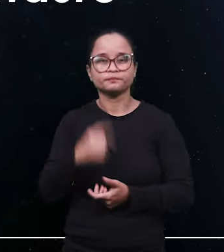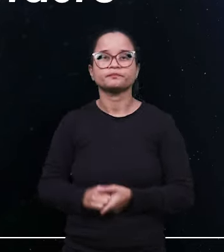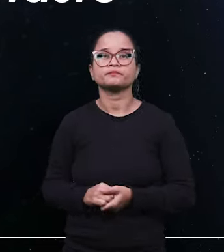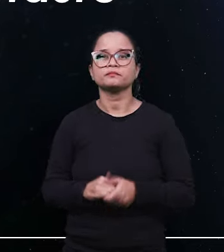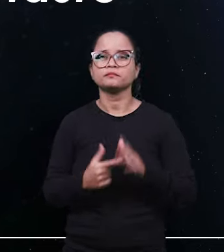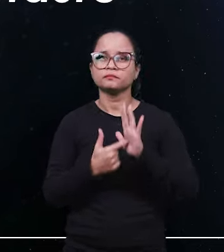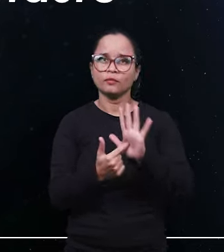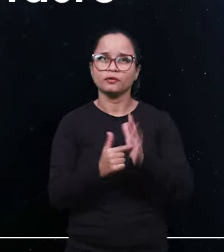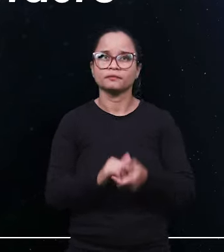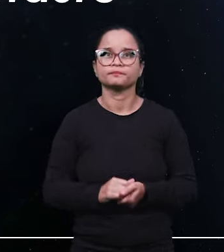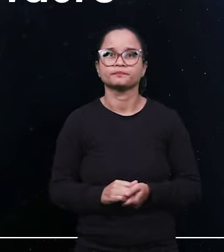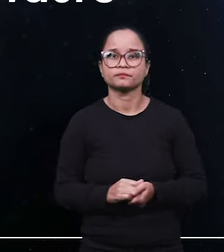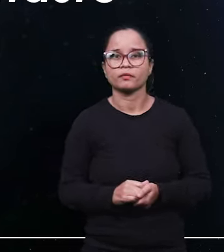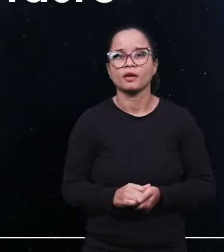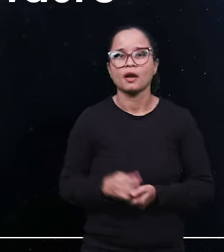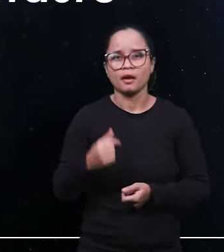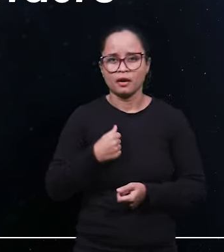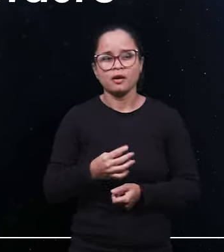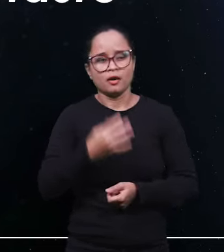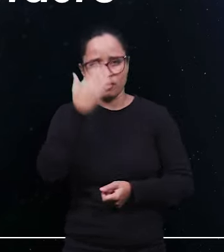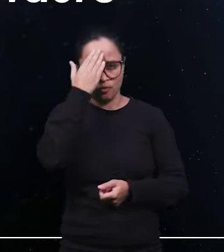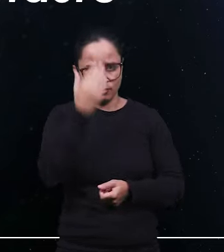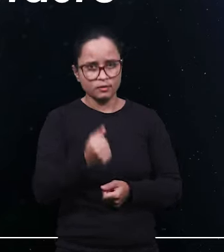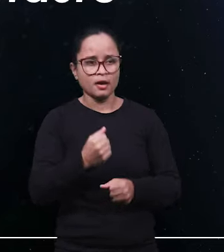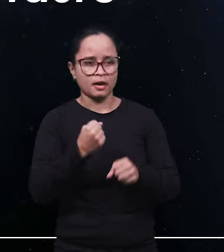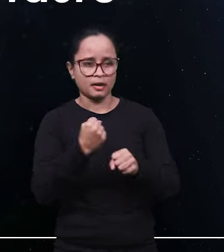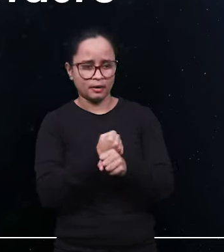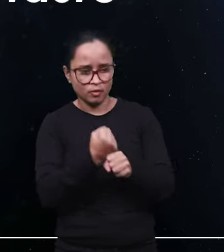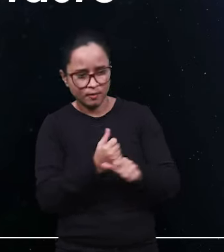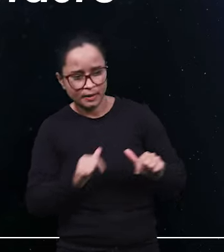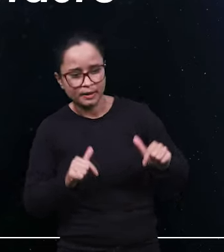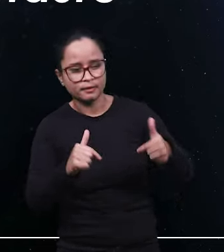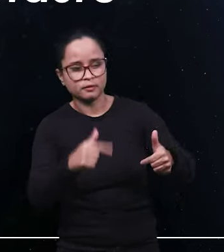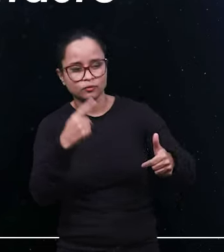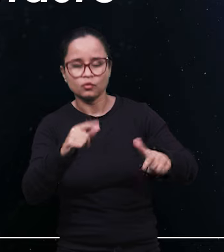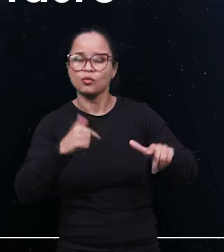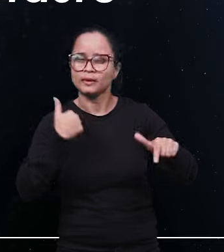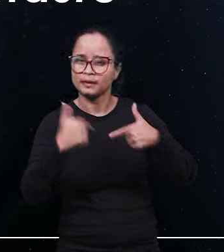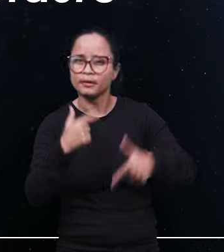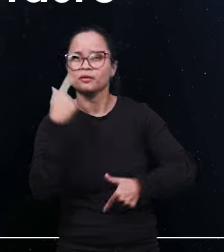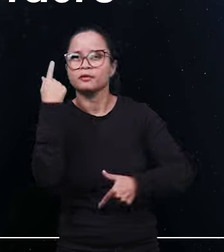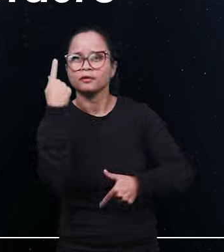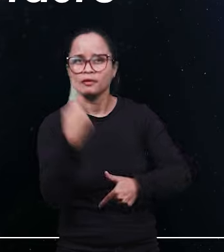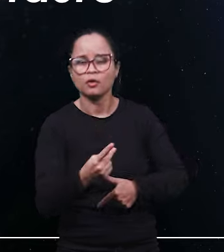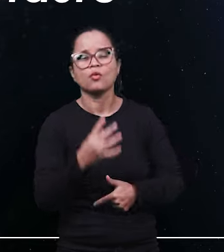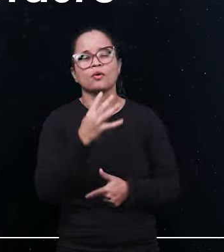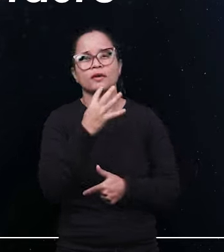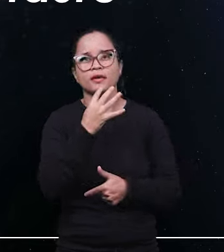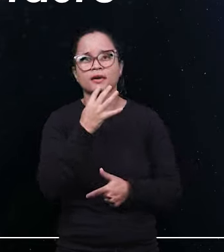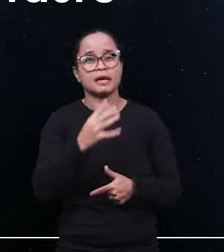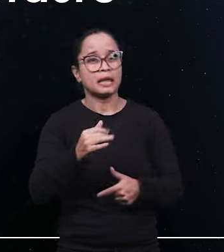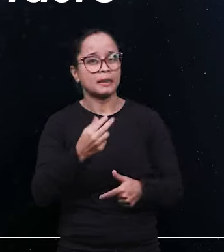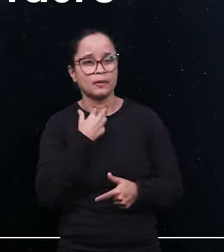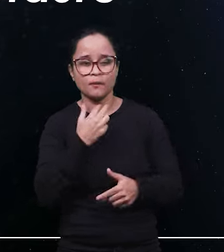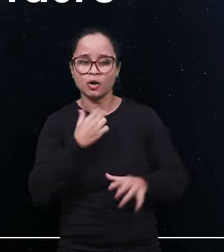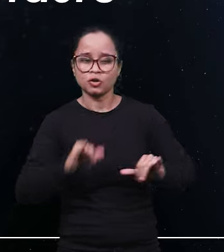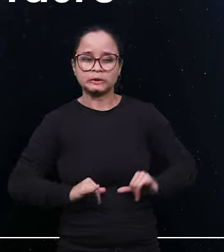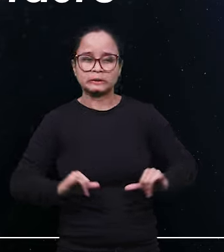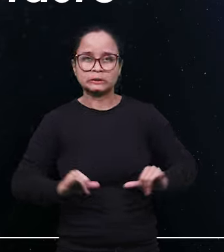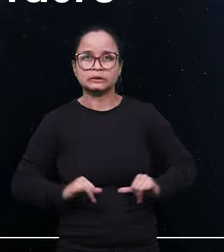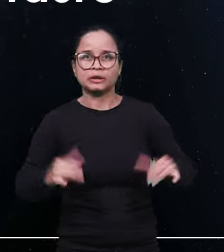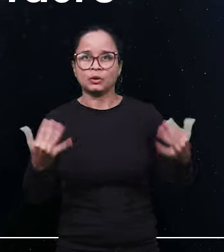2, que diz assim, eu sei as tuas obras e o teu trabalho e a tua paciência e que não podes sofrer